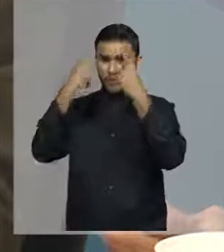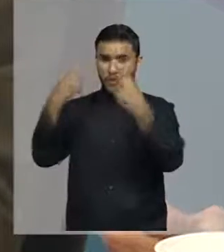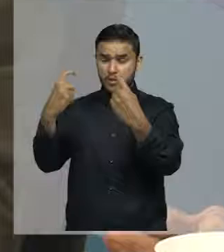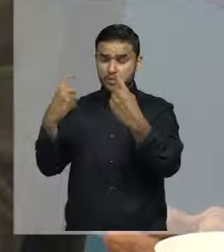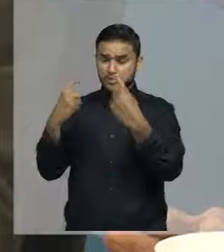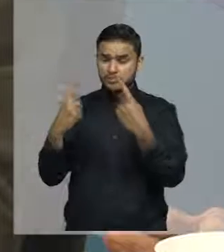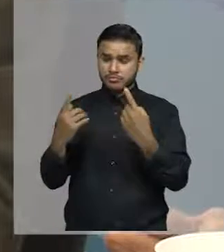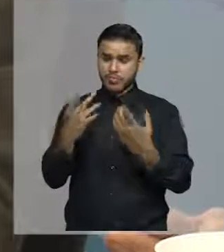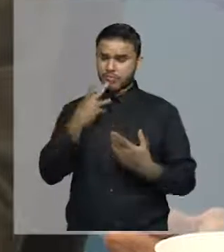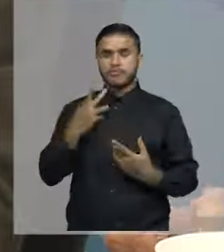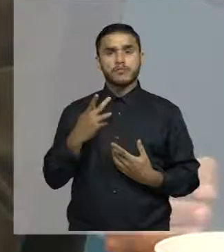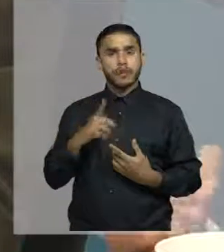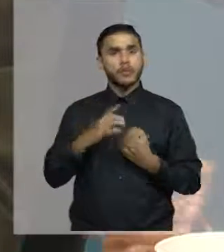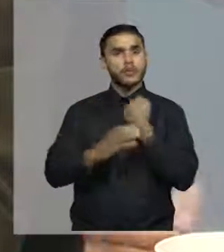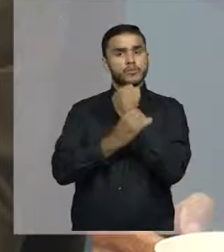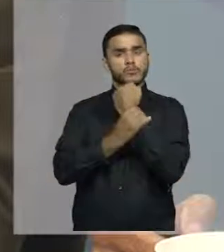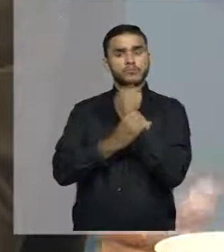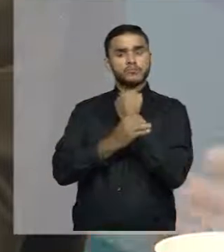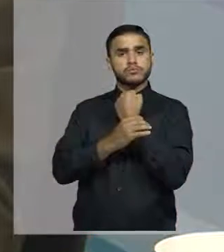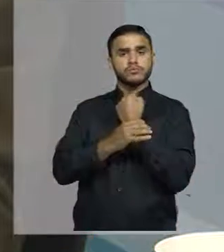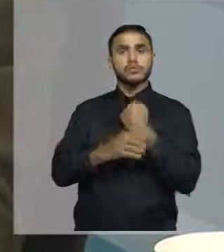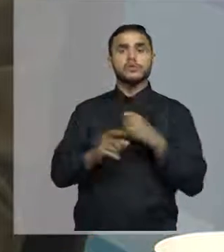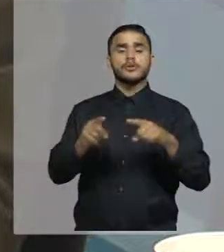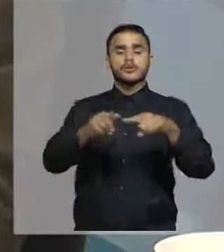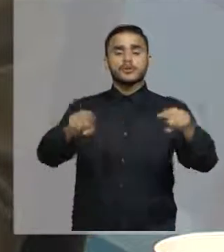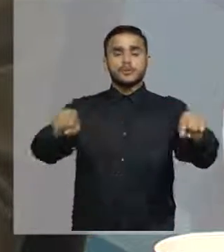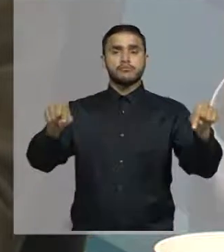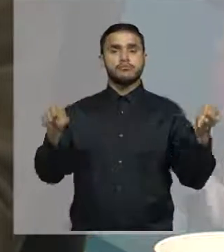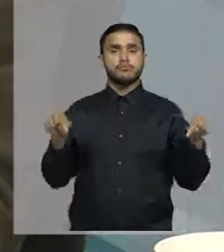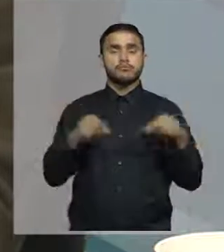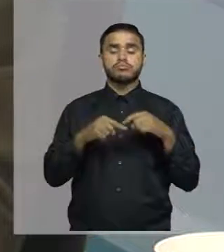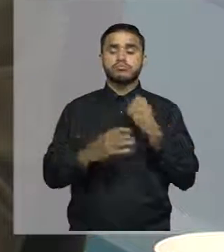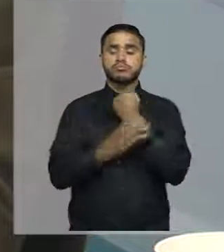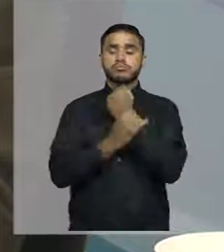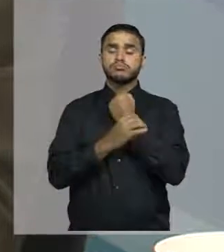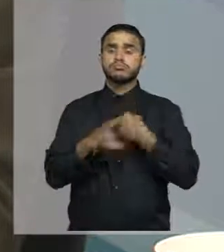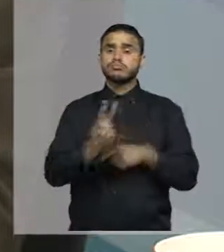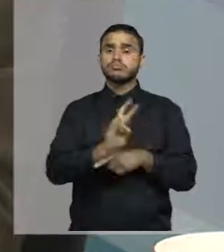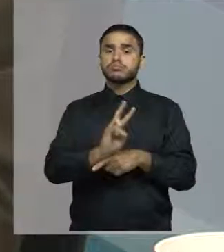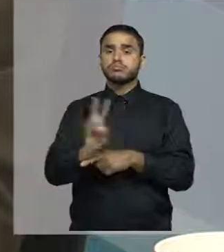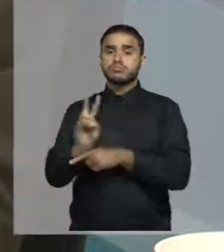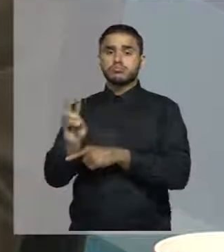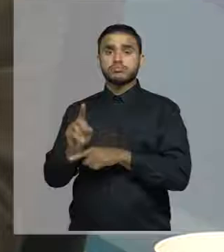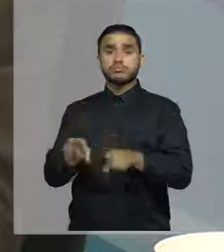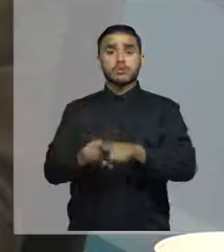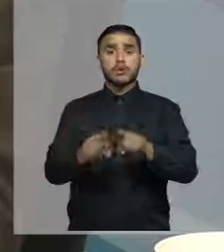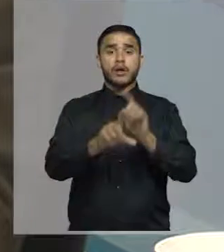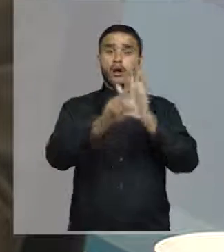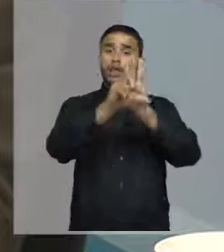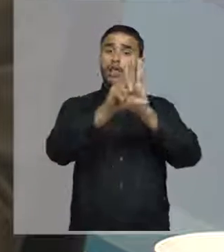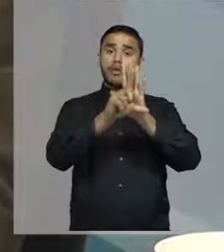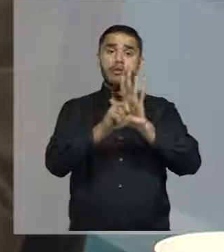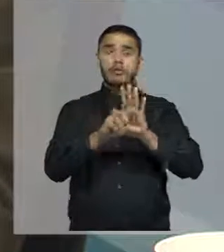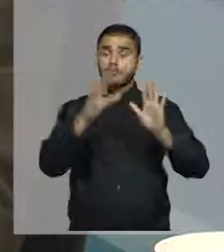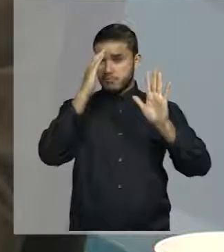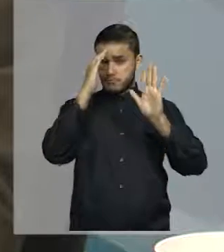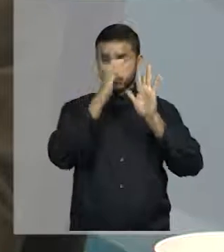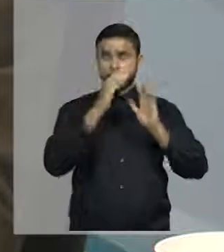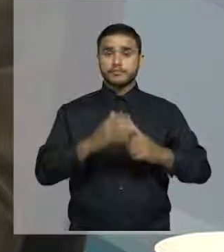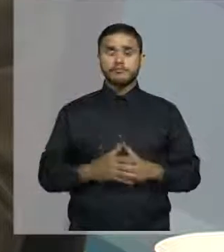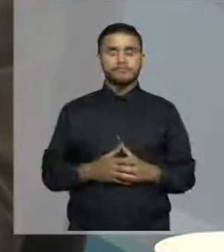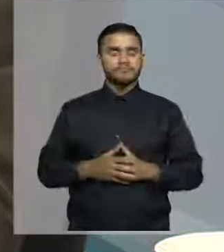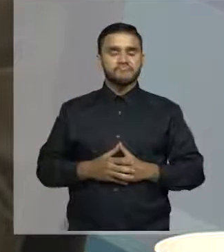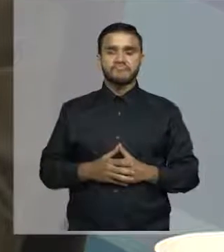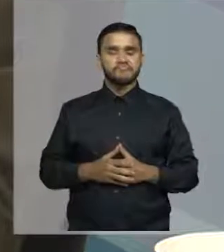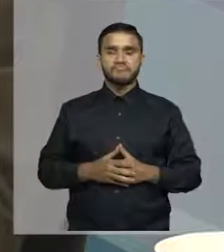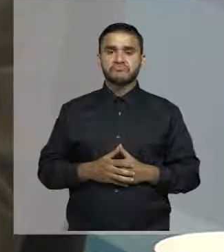território e o monopólio da emissão de leis, de normas sociais. E o Estado perdeu esses